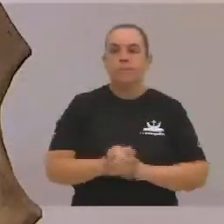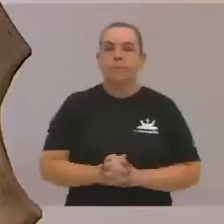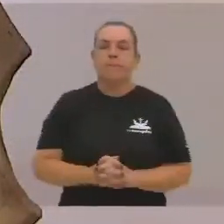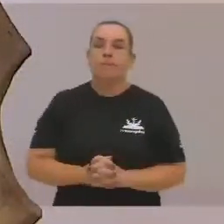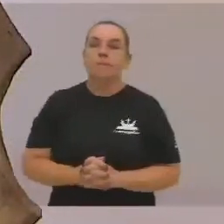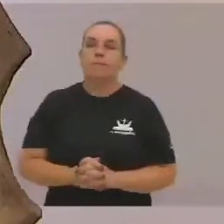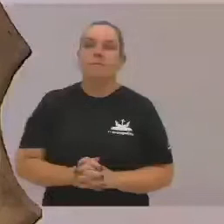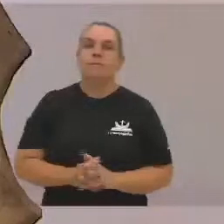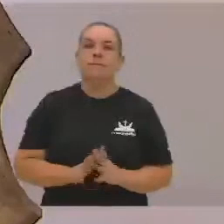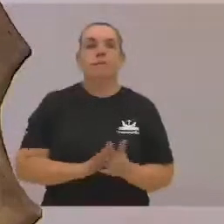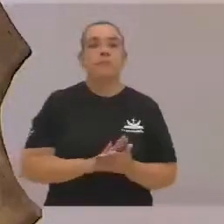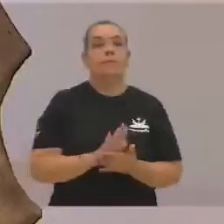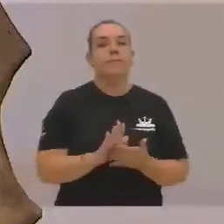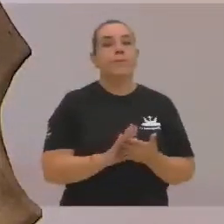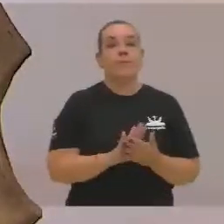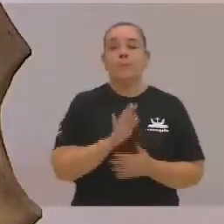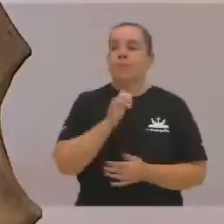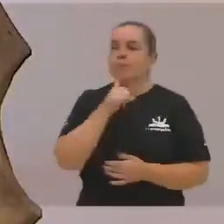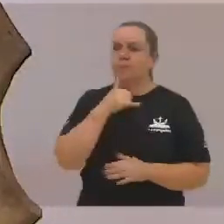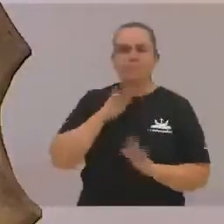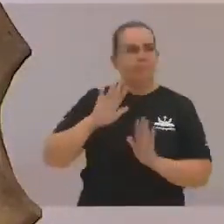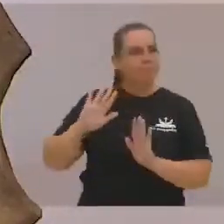me entristeça,